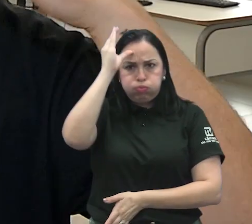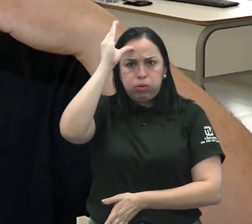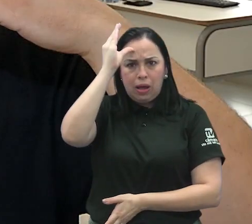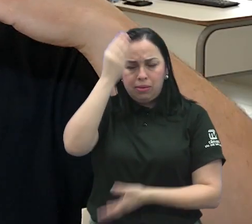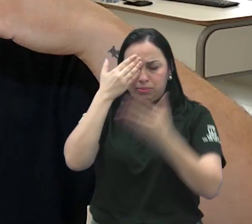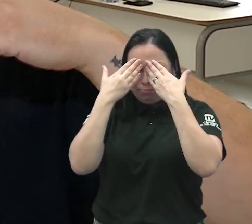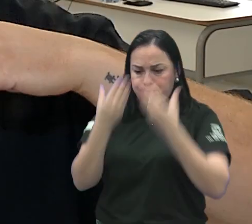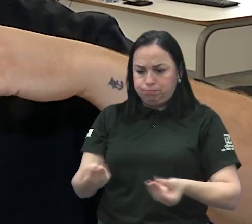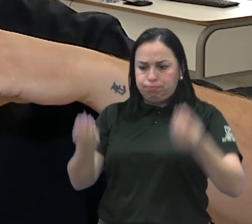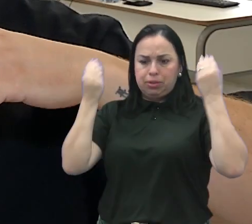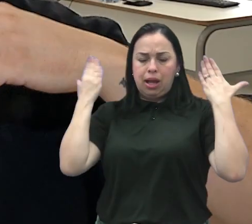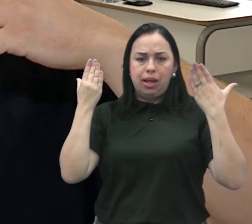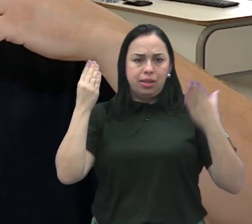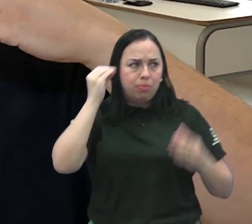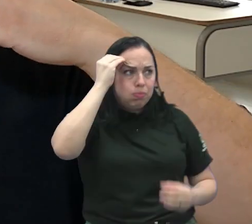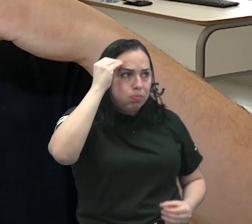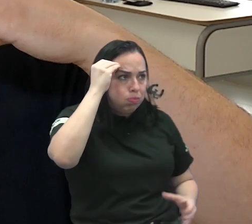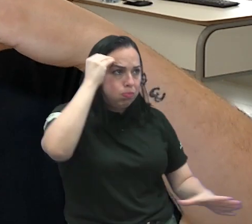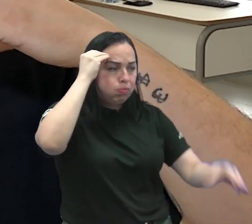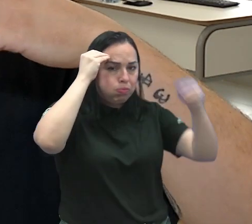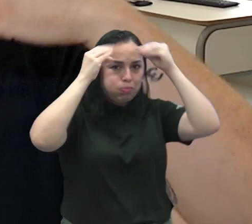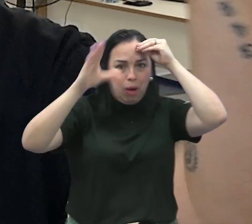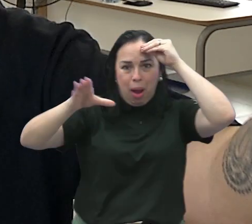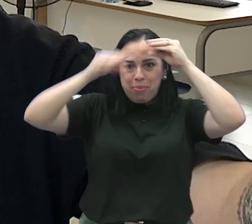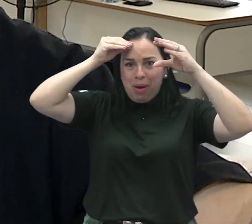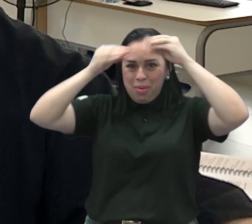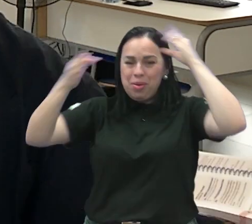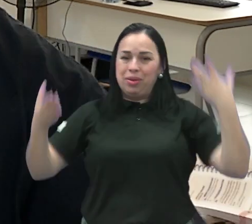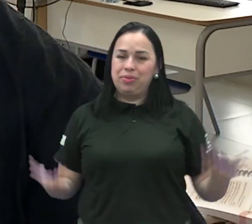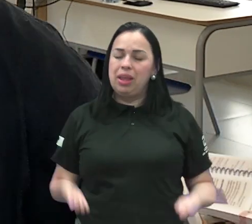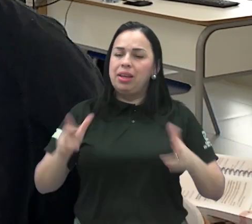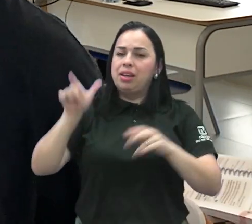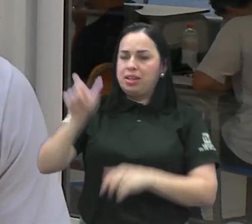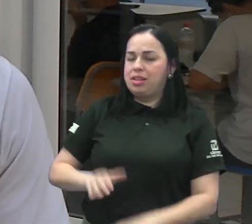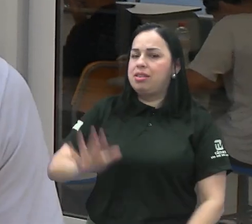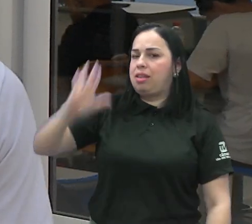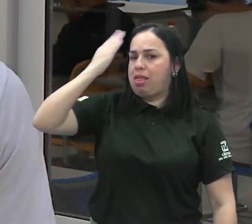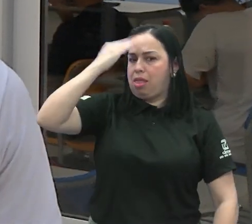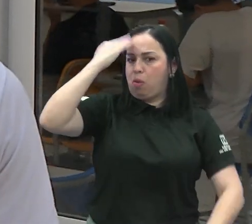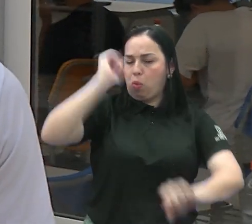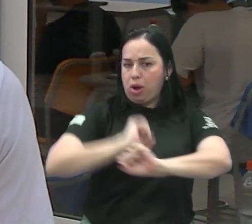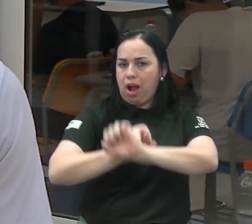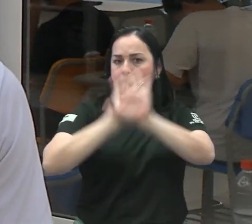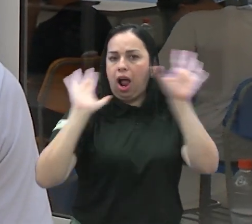deixar para trás alguns tipos de conhecimento e acumular outros, né? E